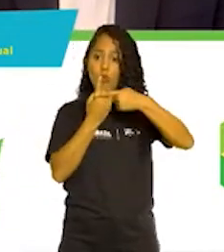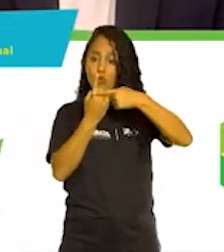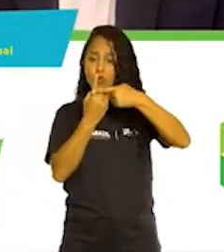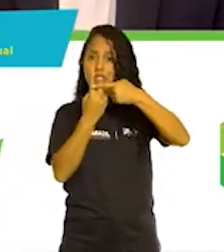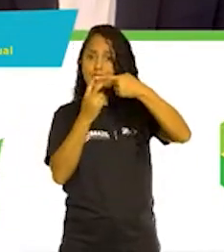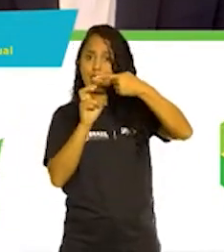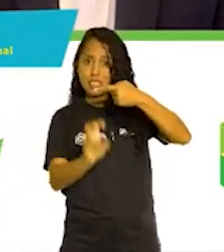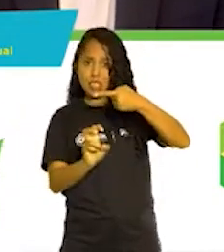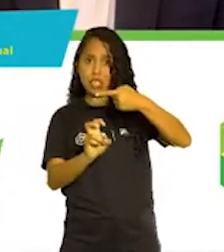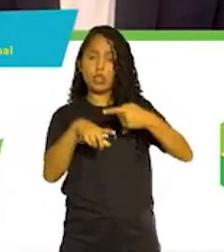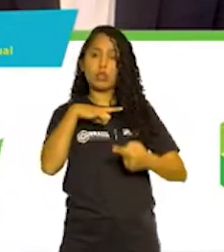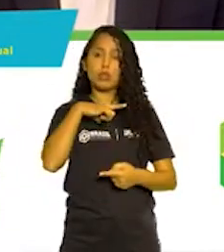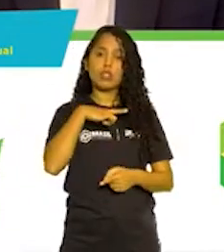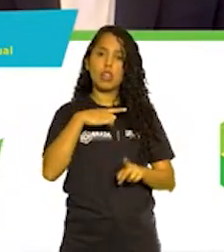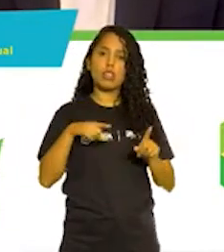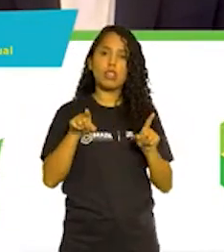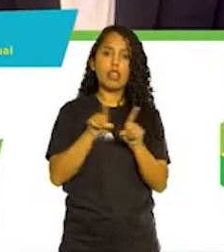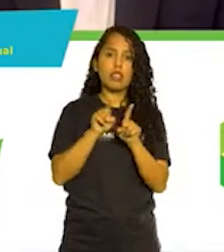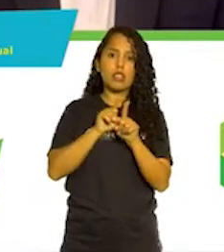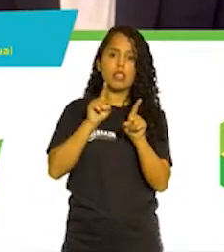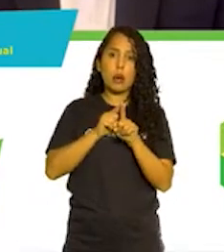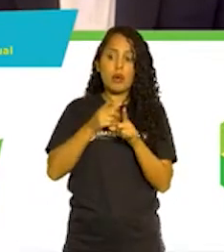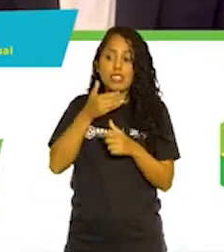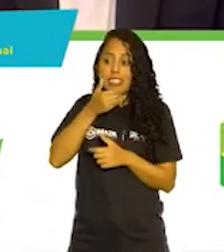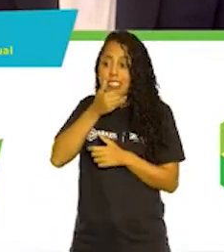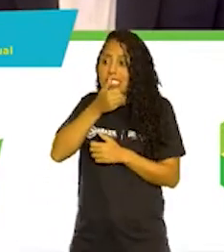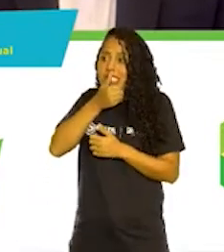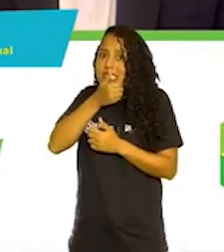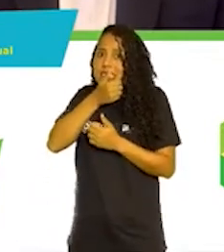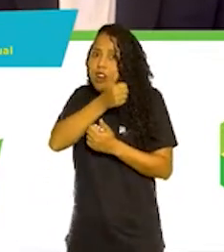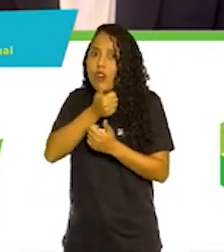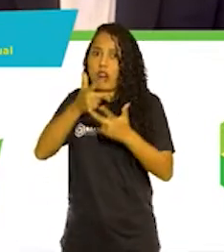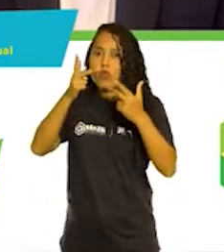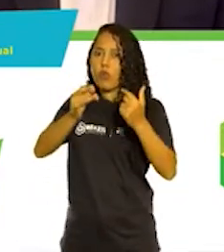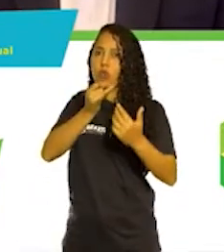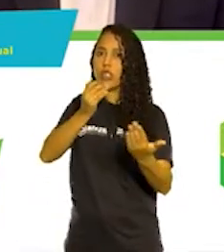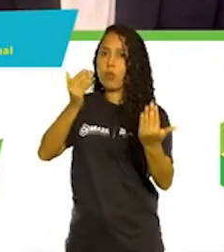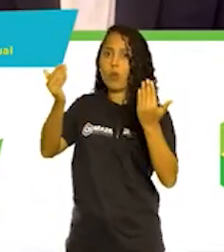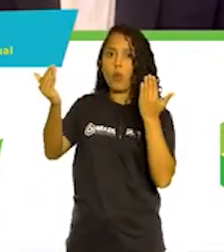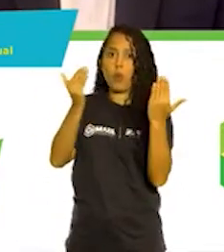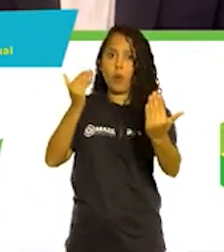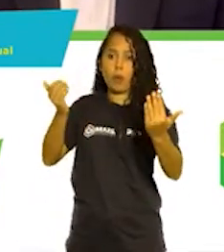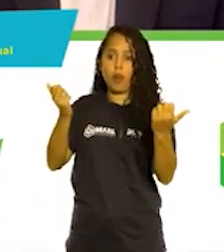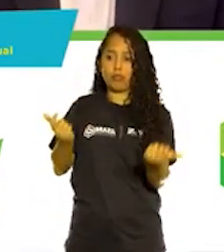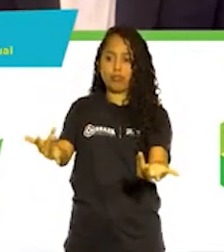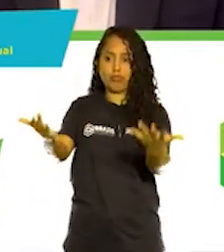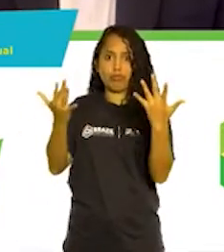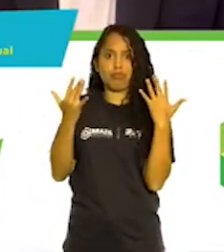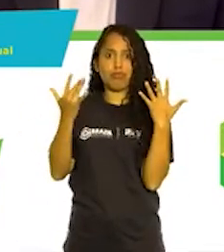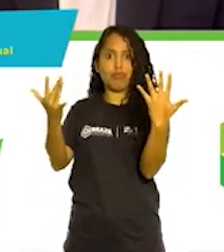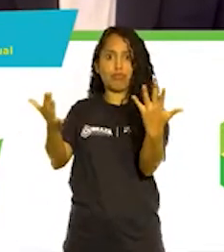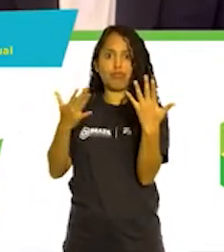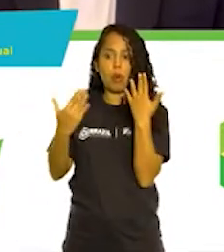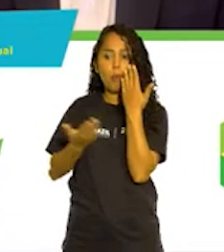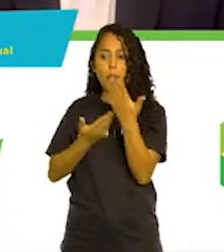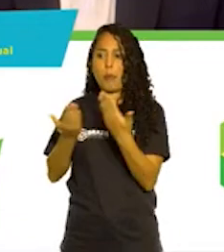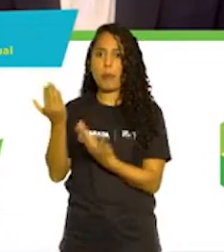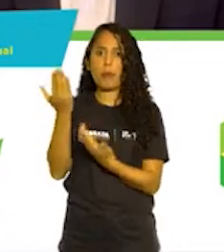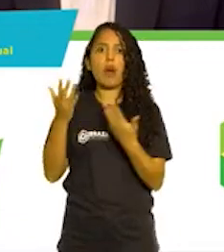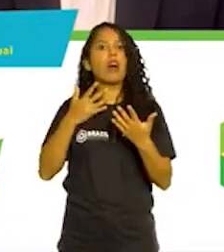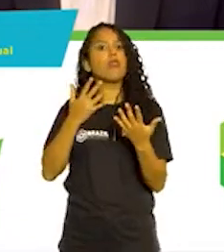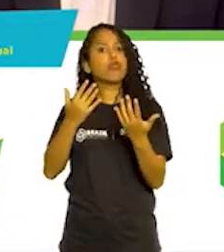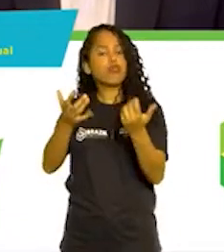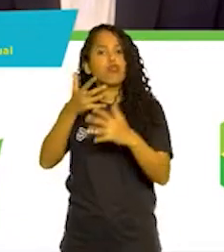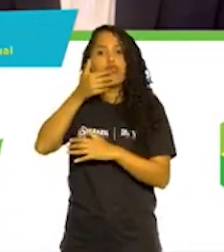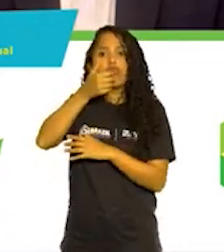a panaceia, a salvação da lavoura, e não foi. E no ano de 2021, esse que nós